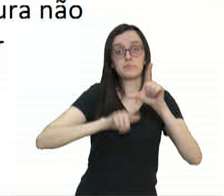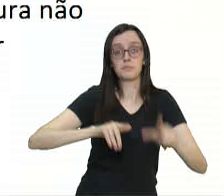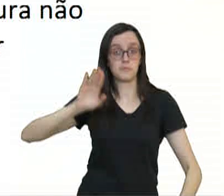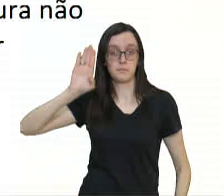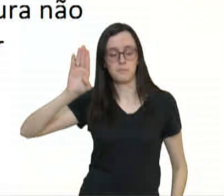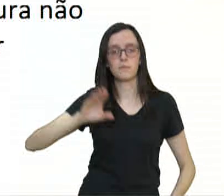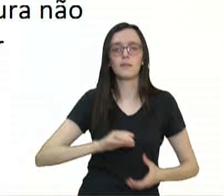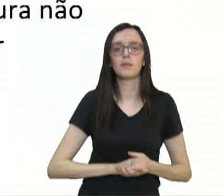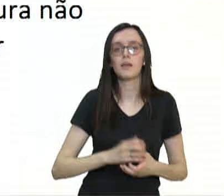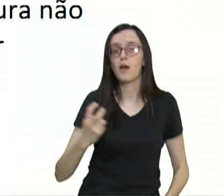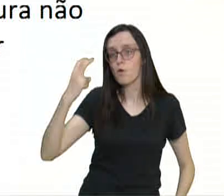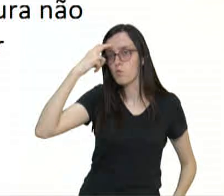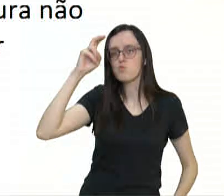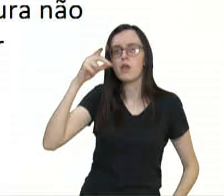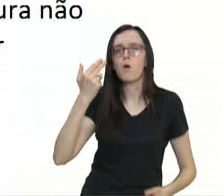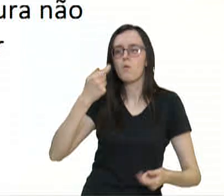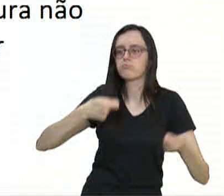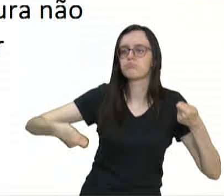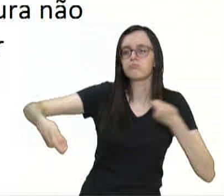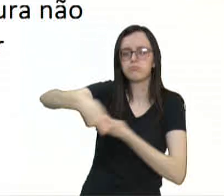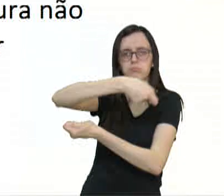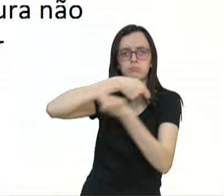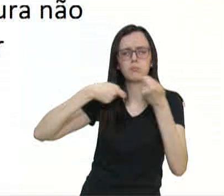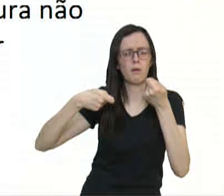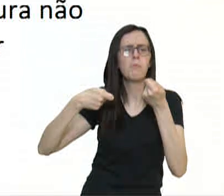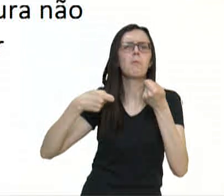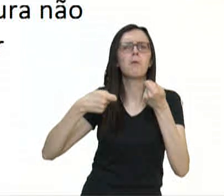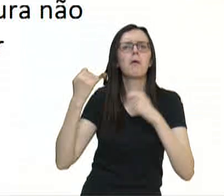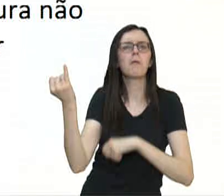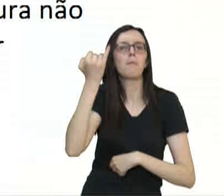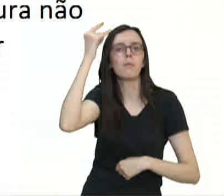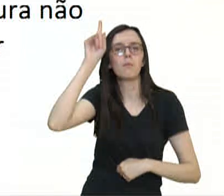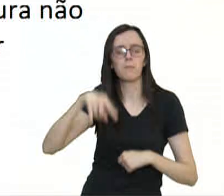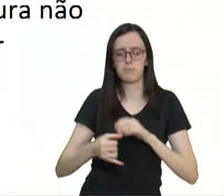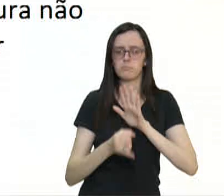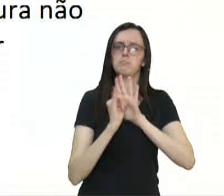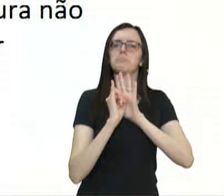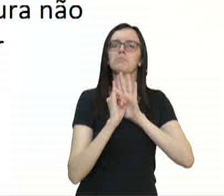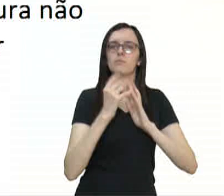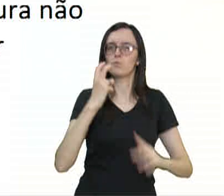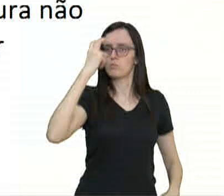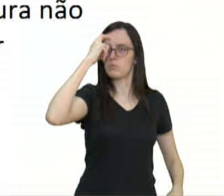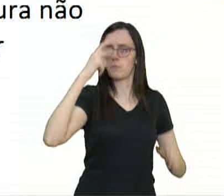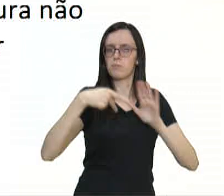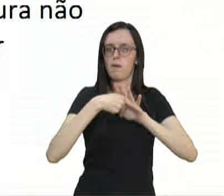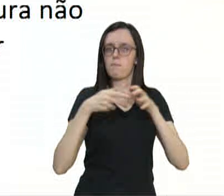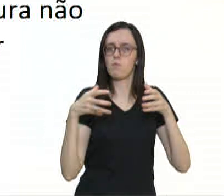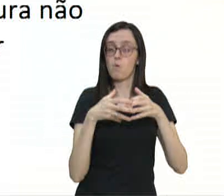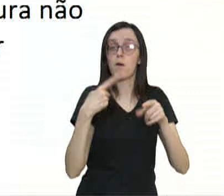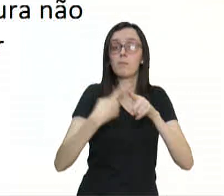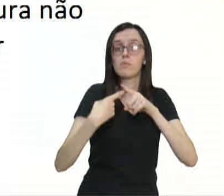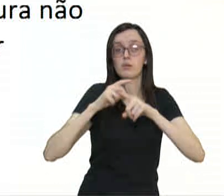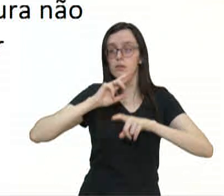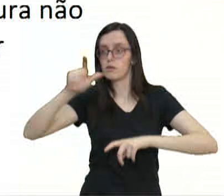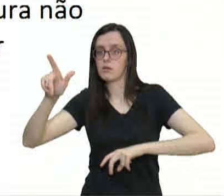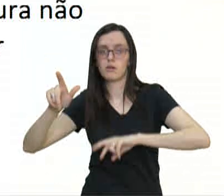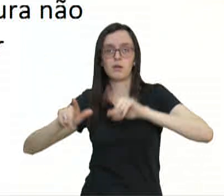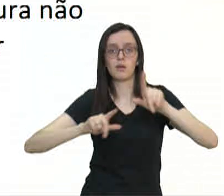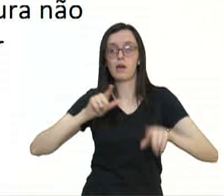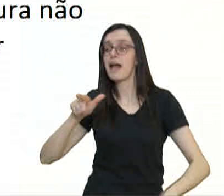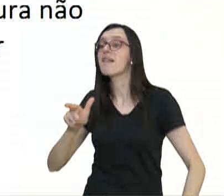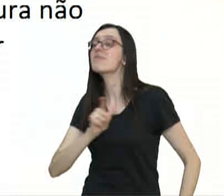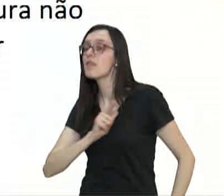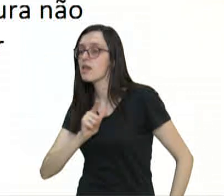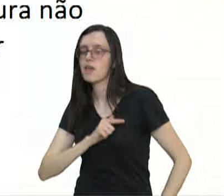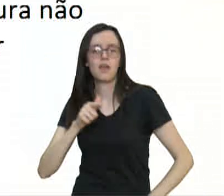A cultura como mercadoria é um elemento importante para a formação da identidade cultural de um grupo, pois diferencia os que possuem e os